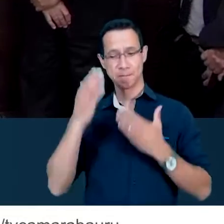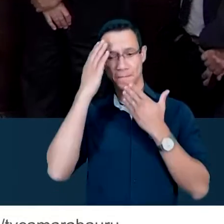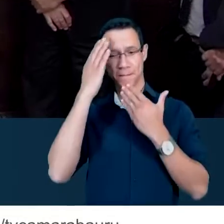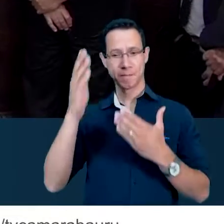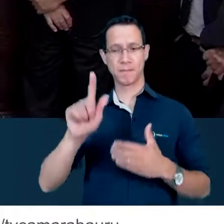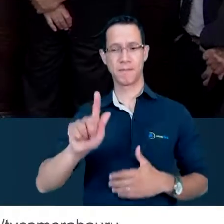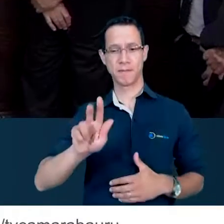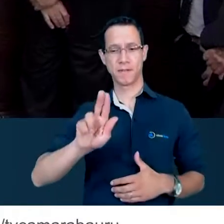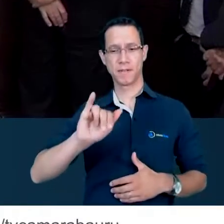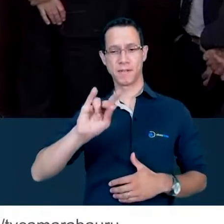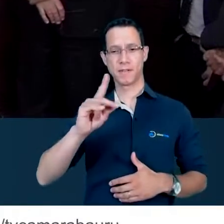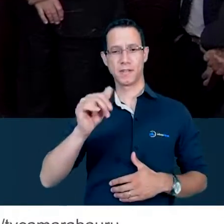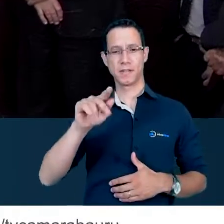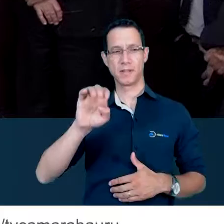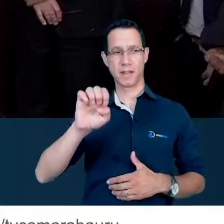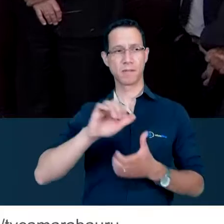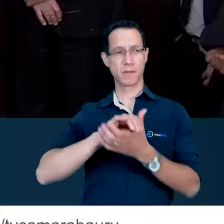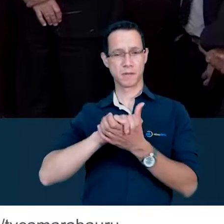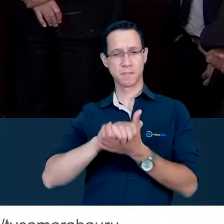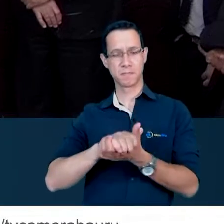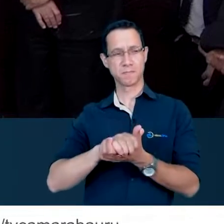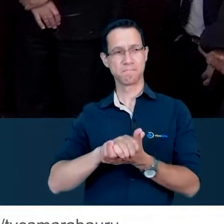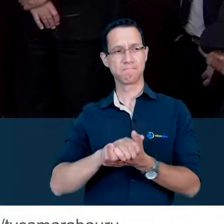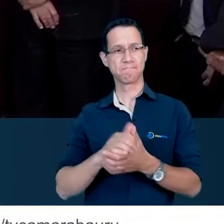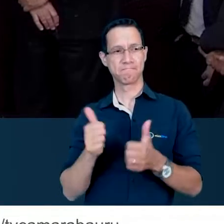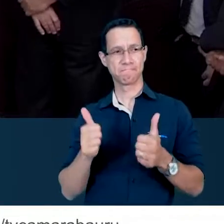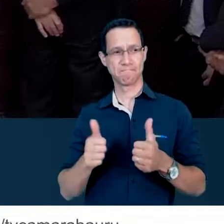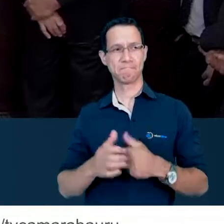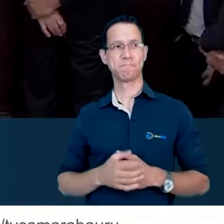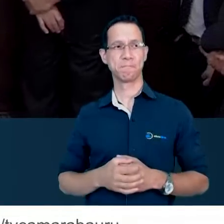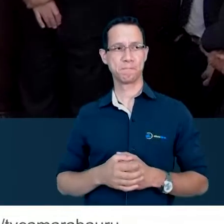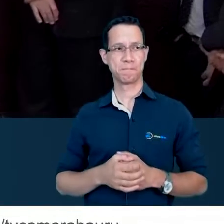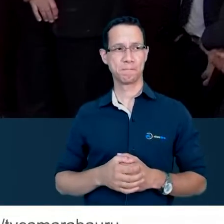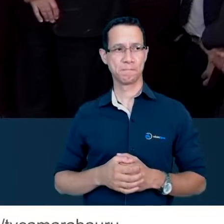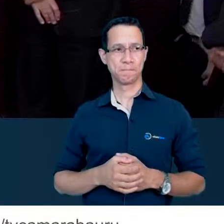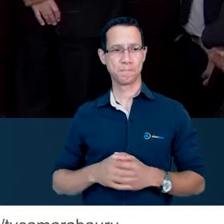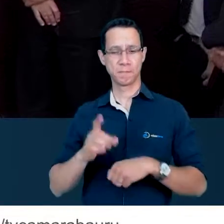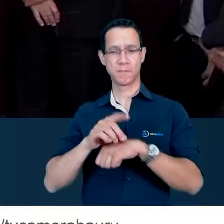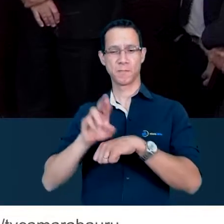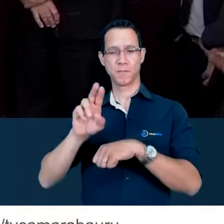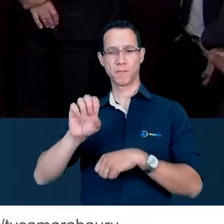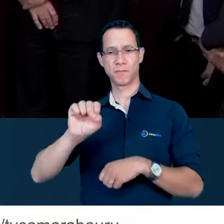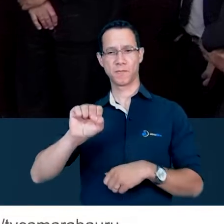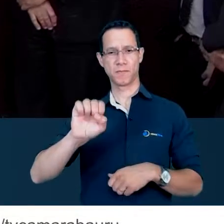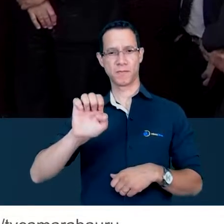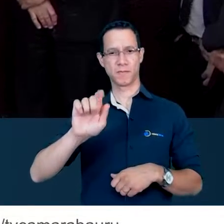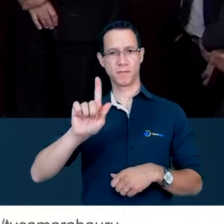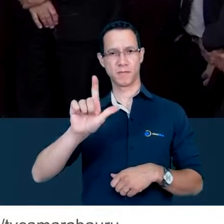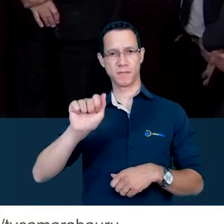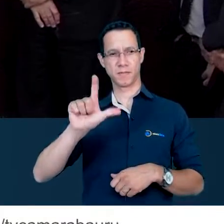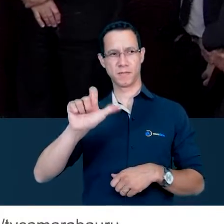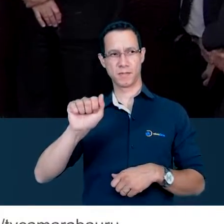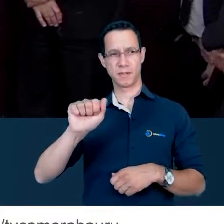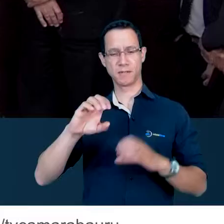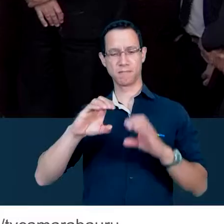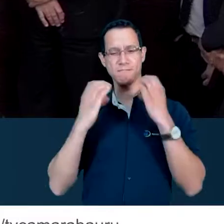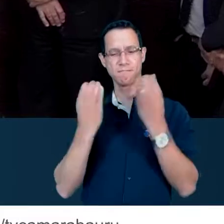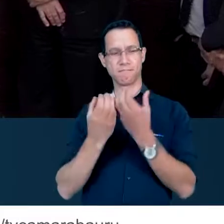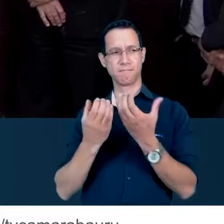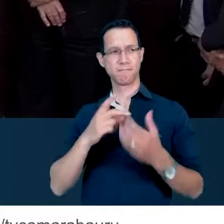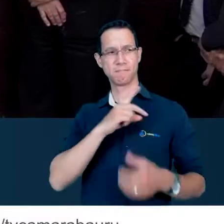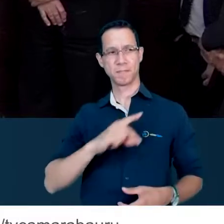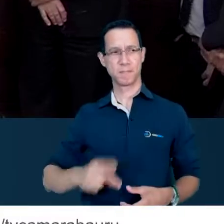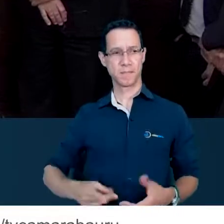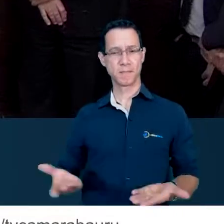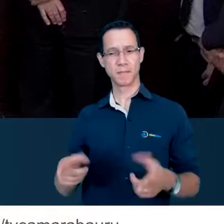essa homenagem aqui, que é incrível, doutor Roberto Segala, pelo setor da casa, e os amigos que me